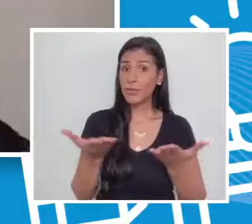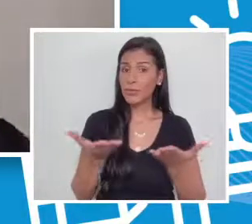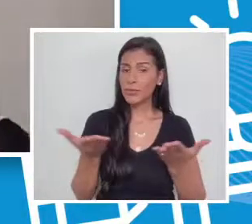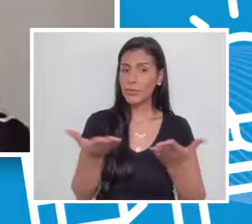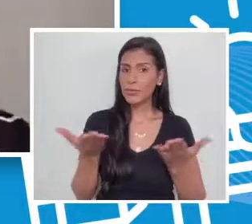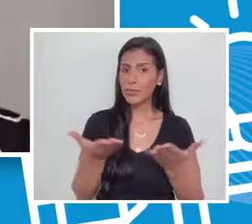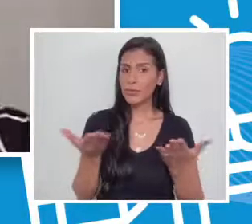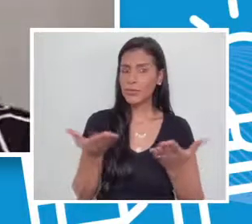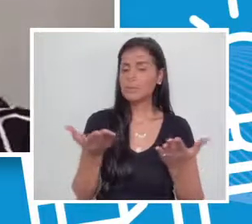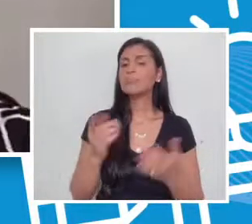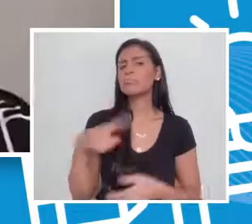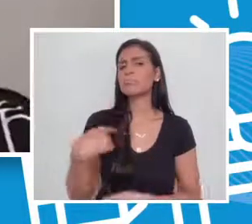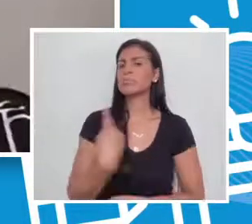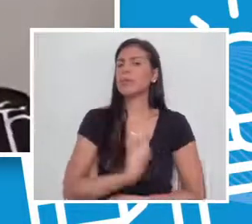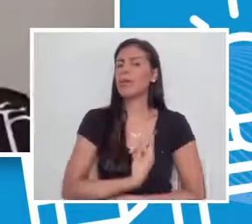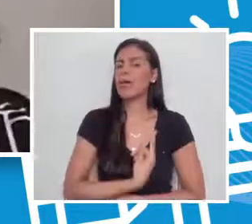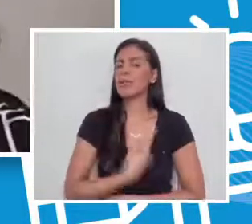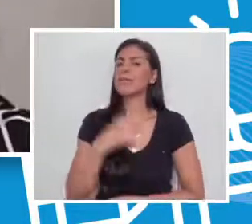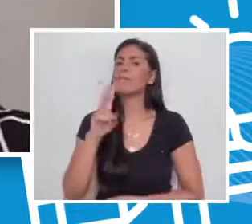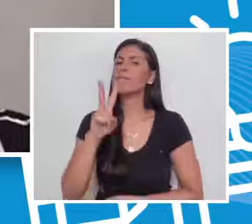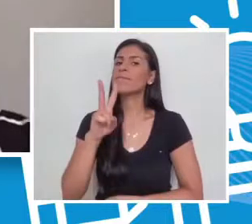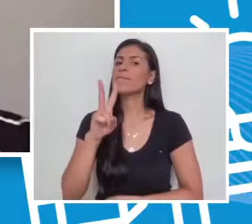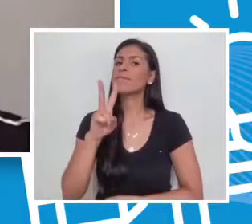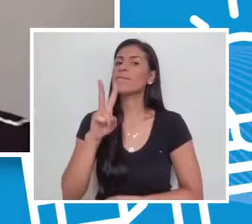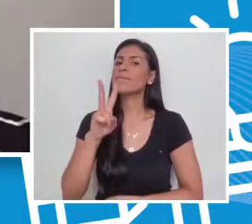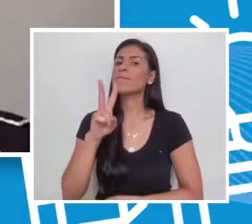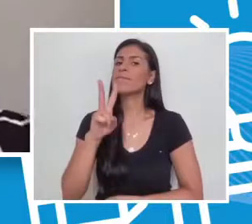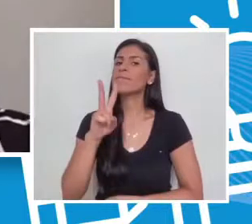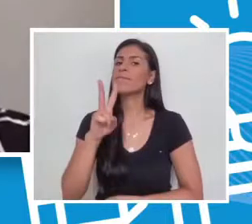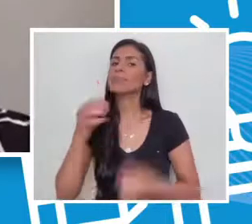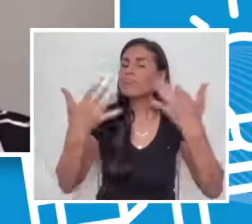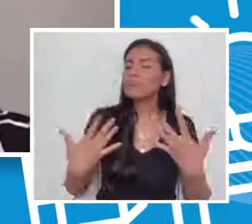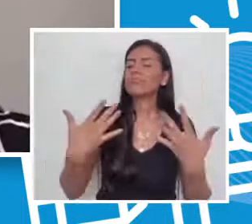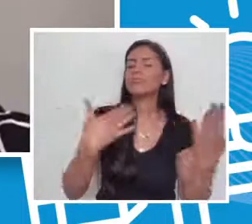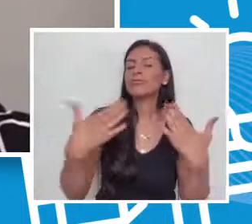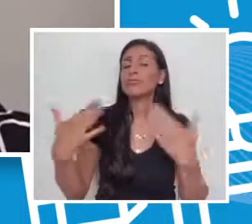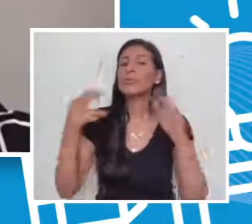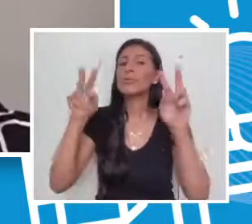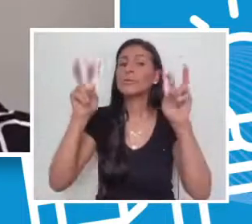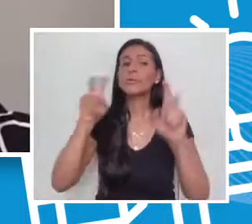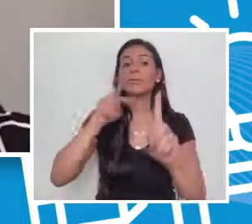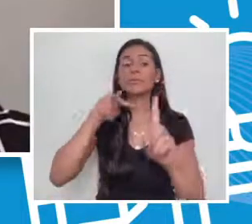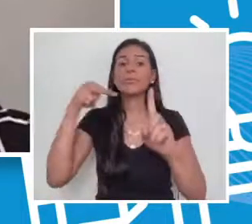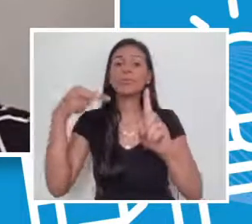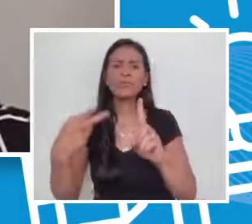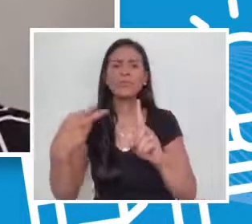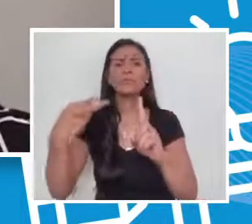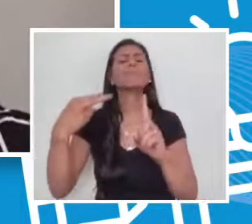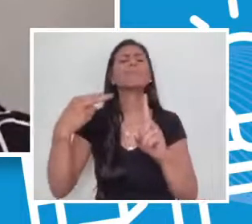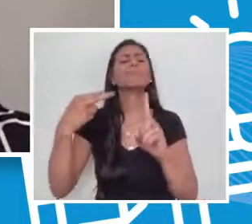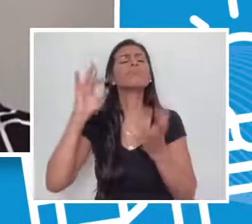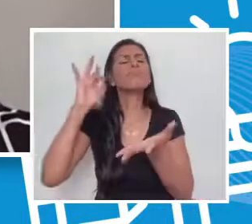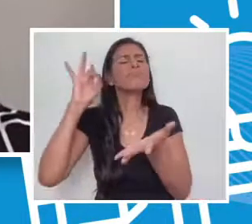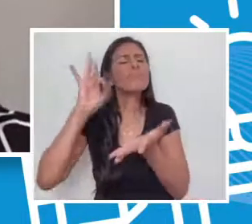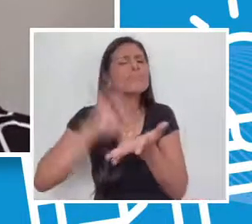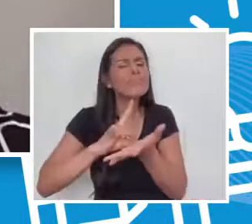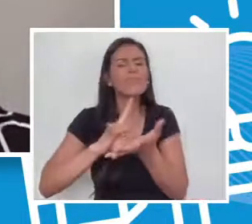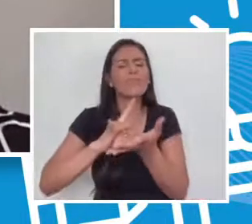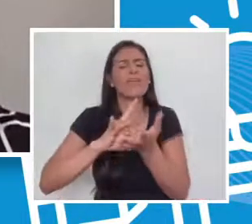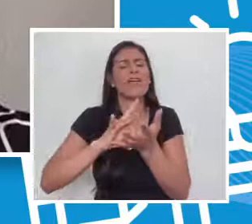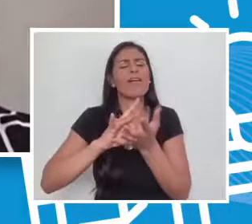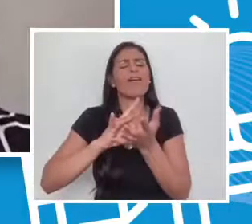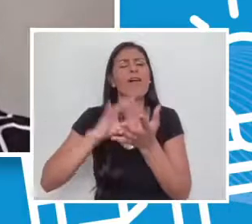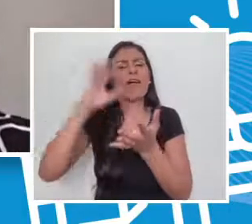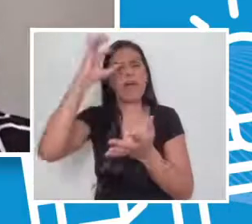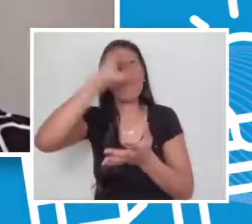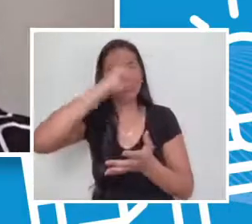vamos conversar sobre perspectivas efetivas de aprendizagem para todas